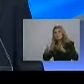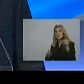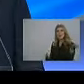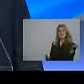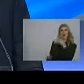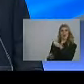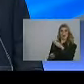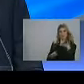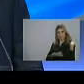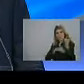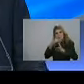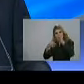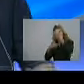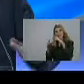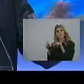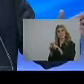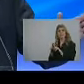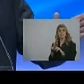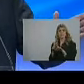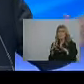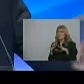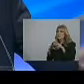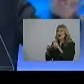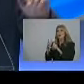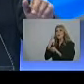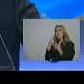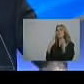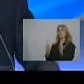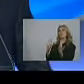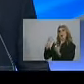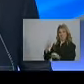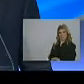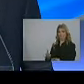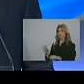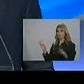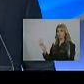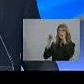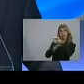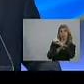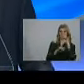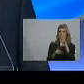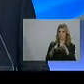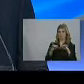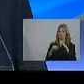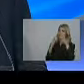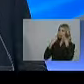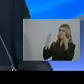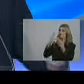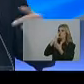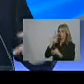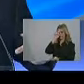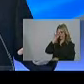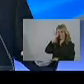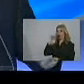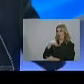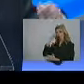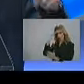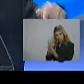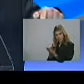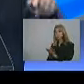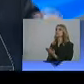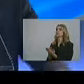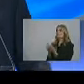ciclo de desenvolvimento, porque todas as apostas, desde que a capital foi transferida para Brasília, se mostraram equivocadas. Eu acredito